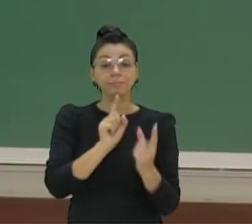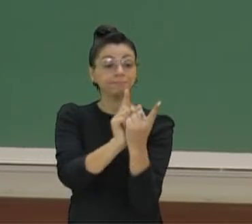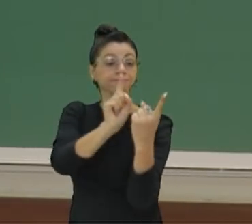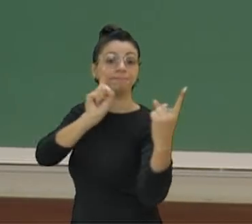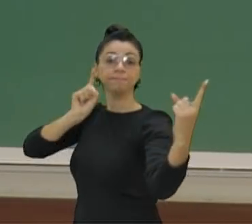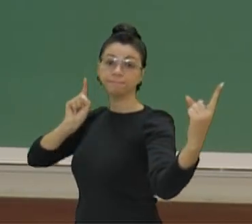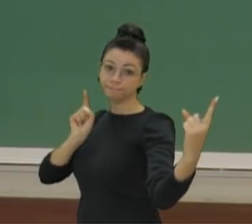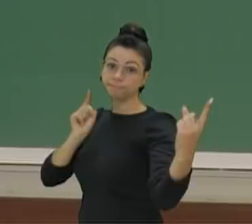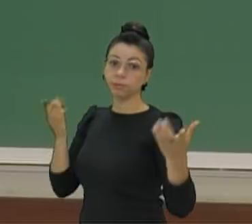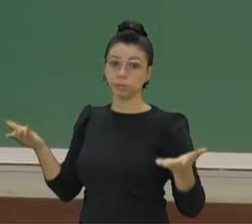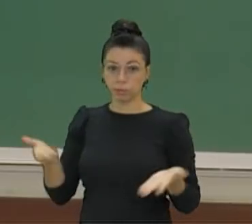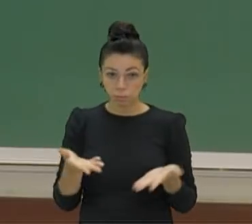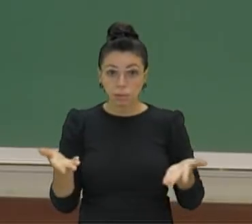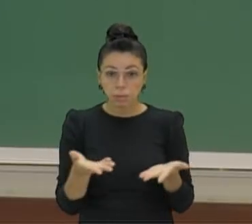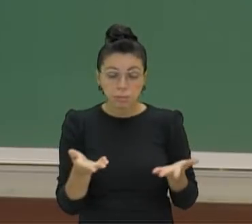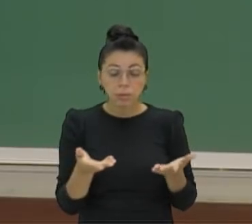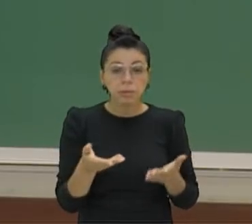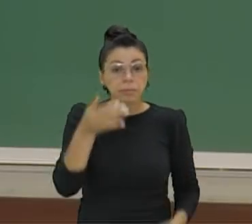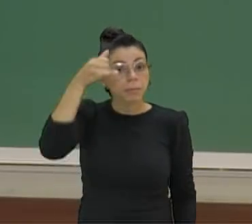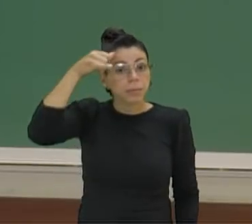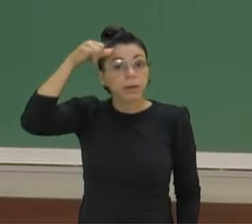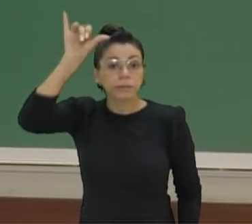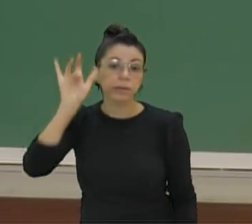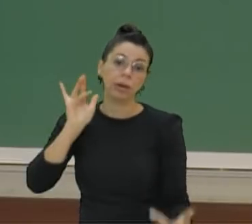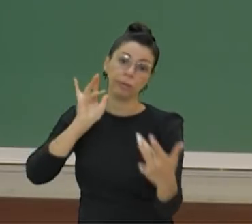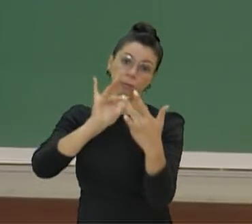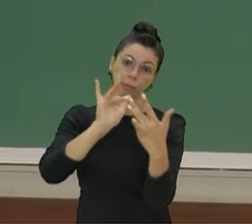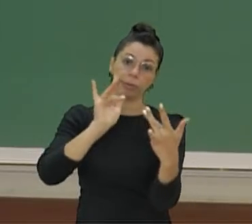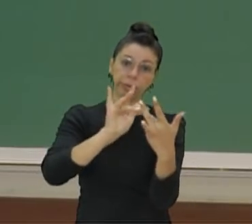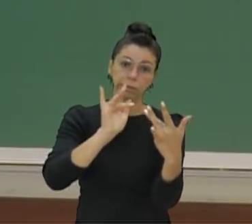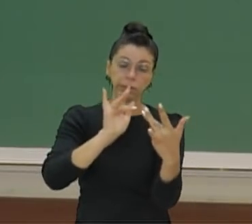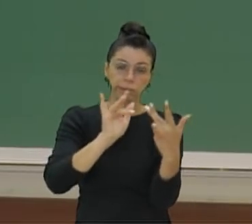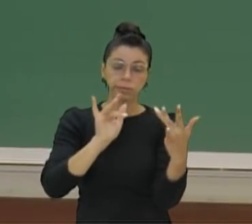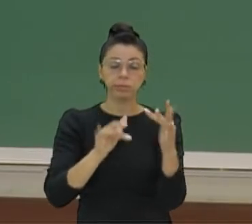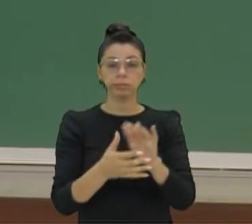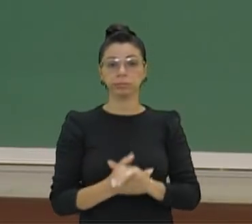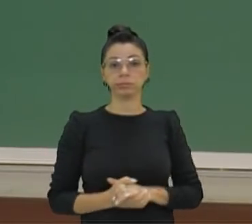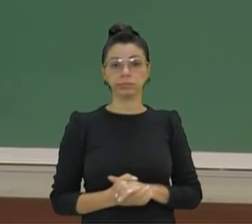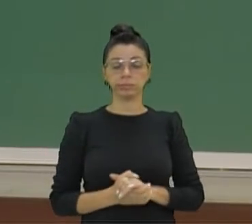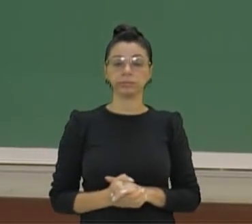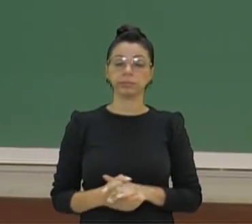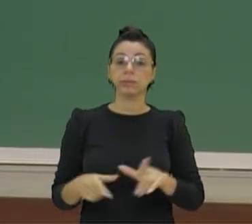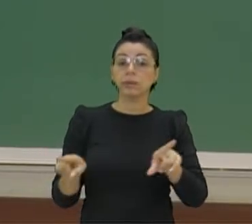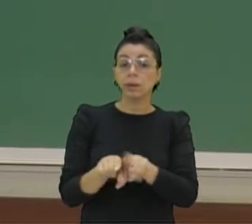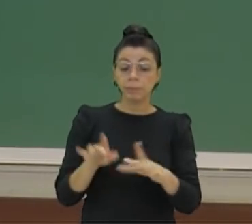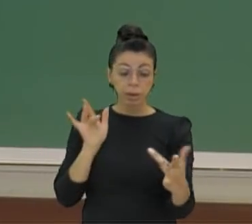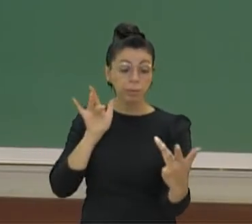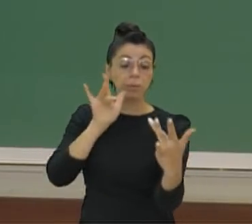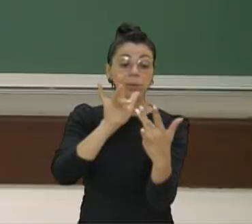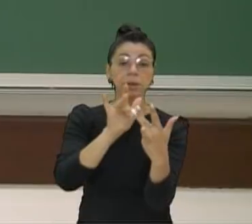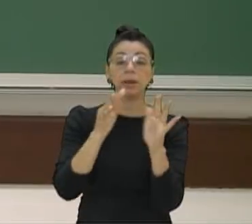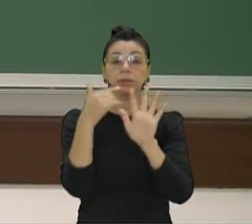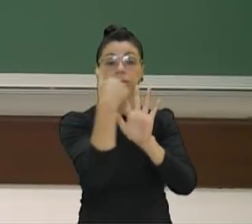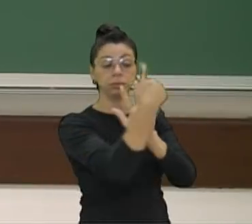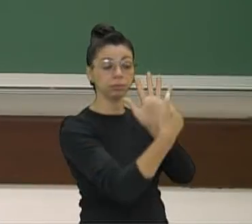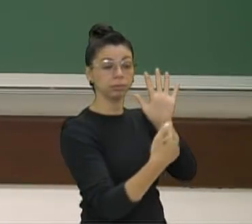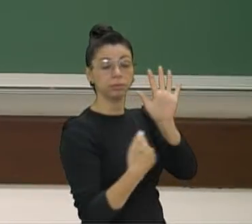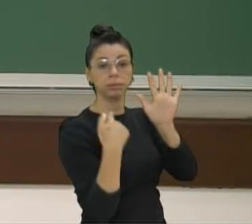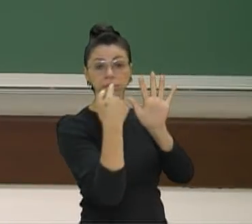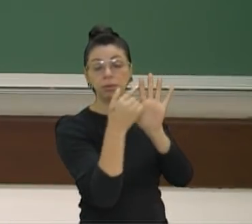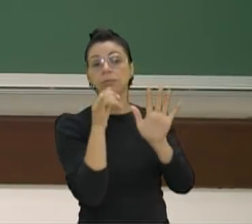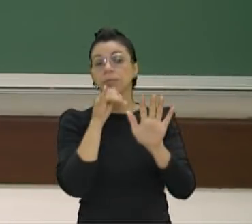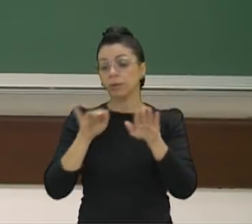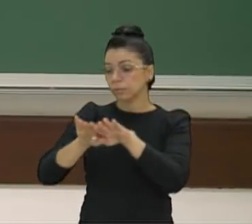né, neste momento, para evitar esse contágio, essa transmissão. Contato, né, das mãos, se você encostar